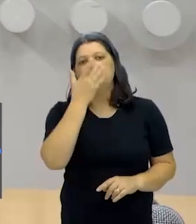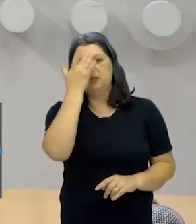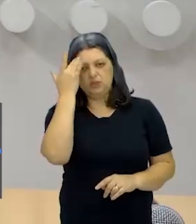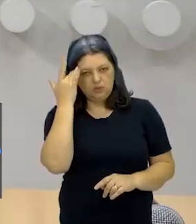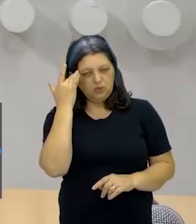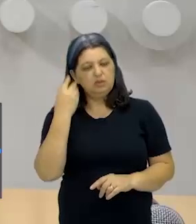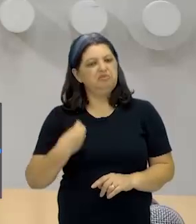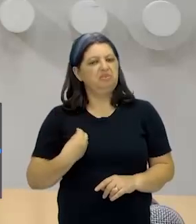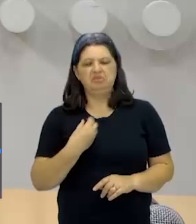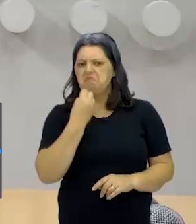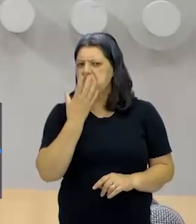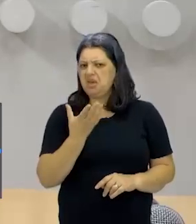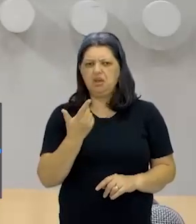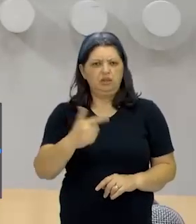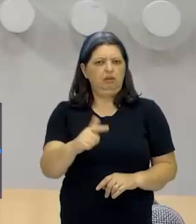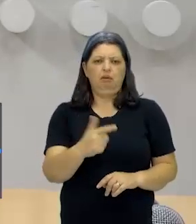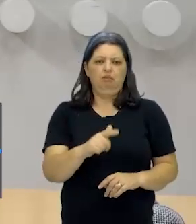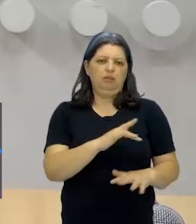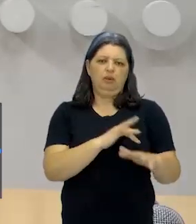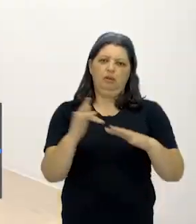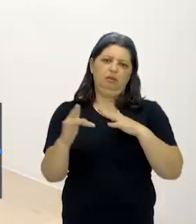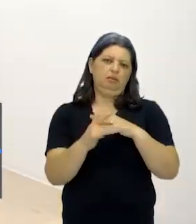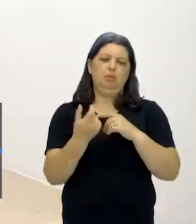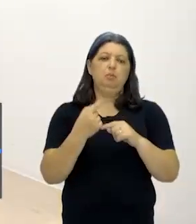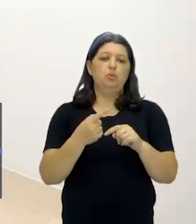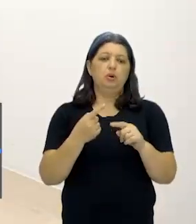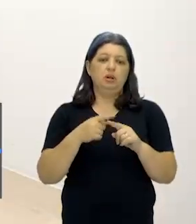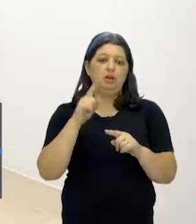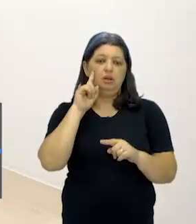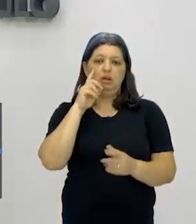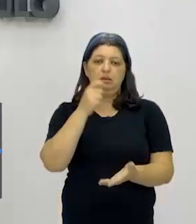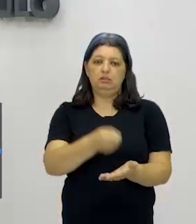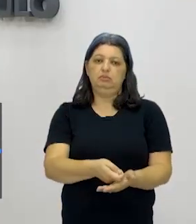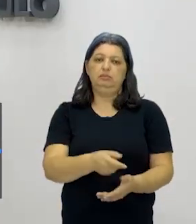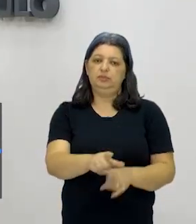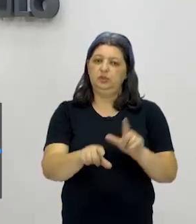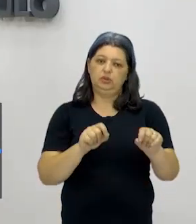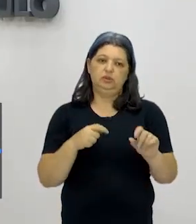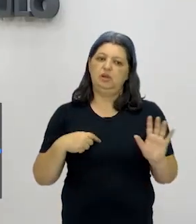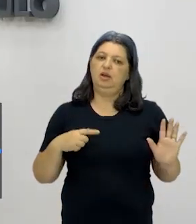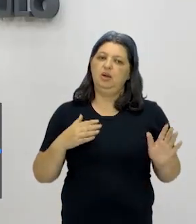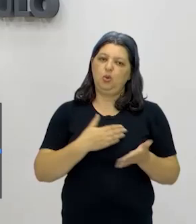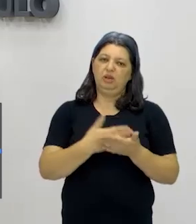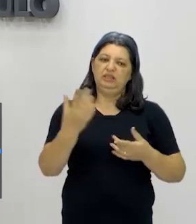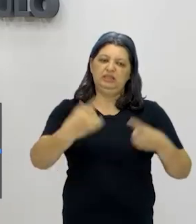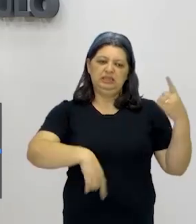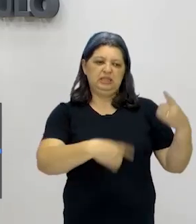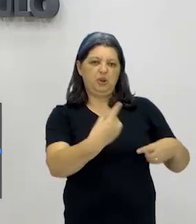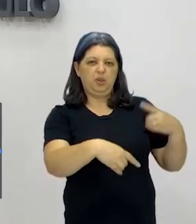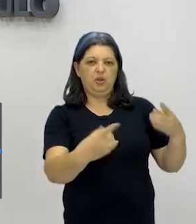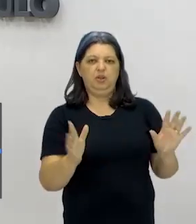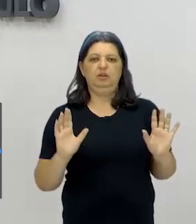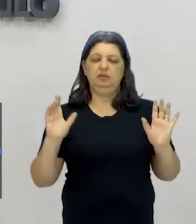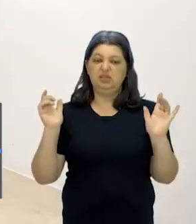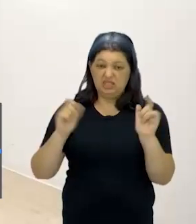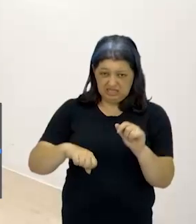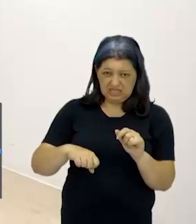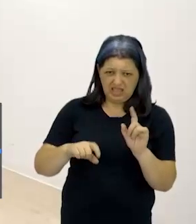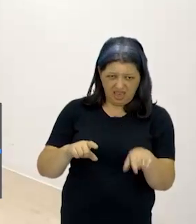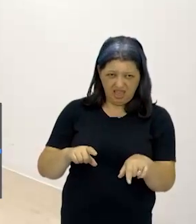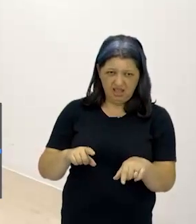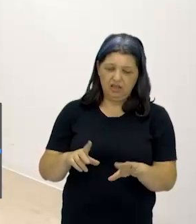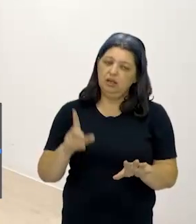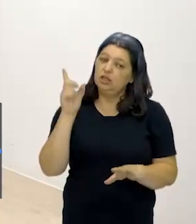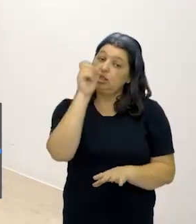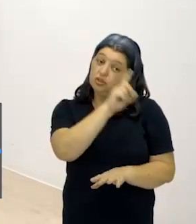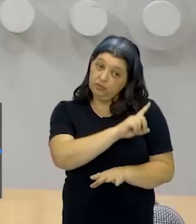muito bem e não têm redes sociais por uma escolha. Eu não vou concordar tanto, aí a gente vai no debate. A professora pensa que sim, é possível. Tô falando aqui, difícil,